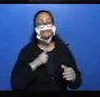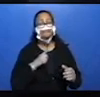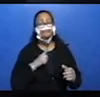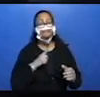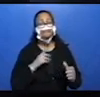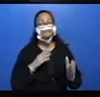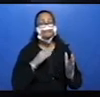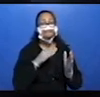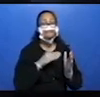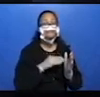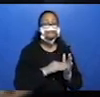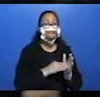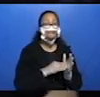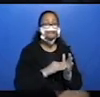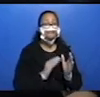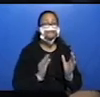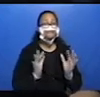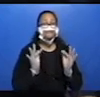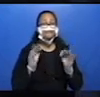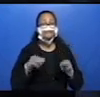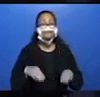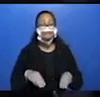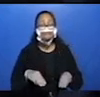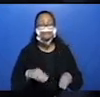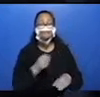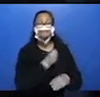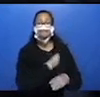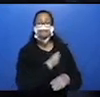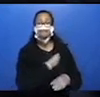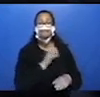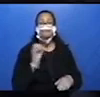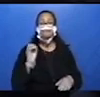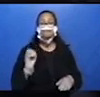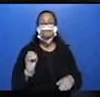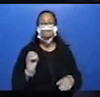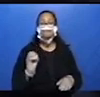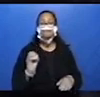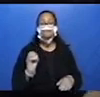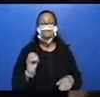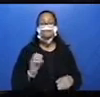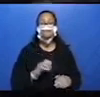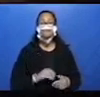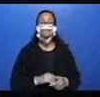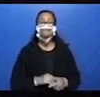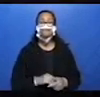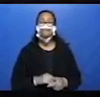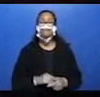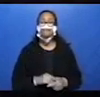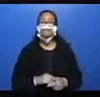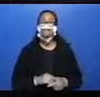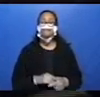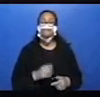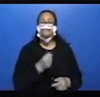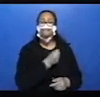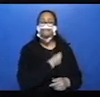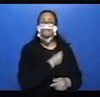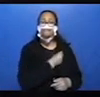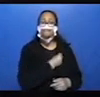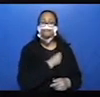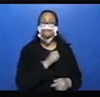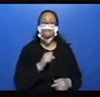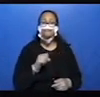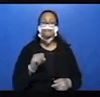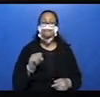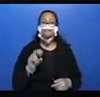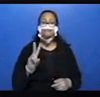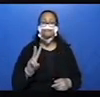terminam com zero, porque eu sei que ele não foi multiplicado por 10, 100 ou 1000. Desses números aqui, o 208